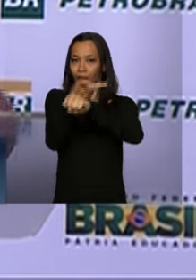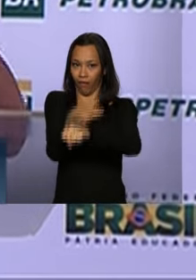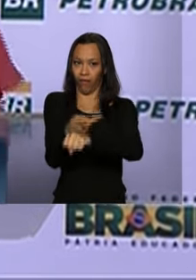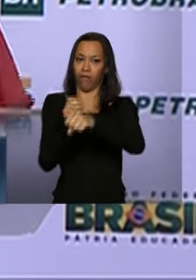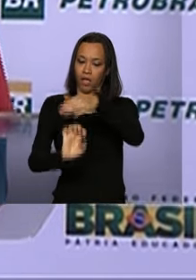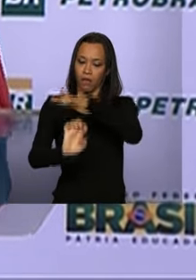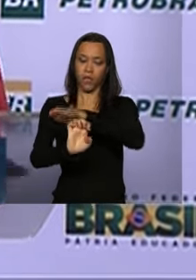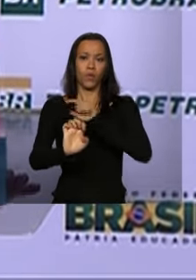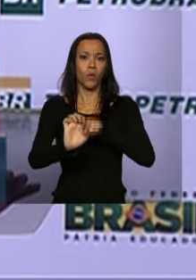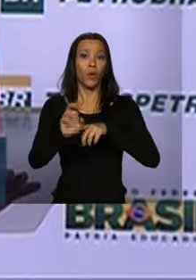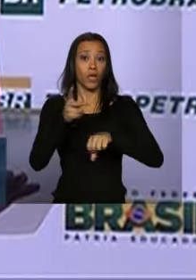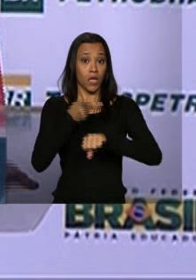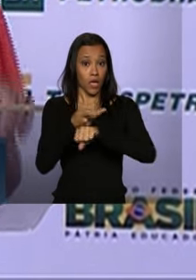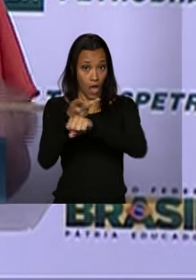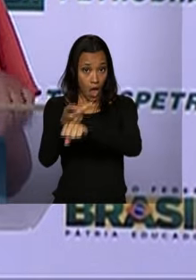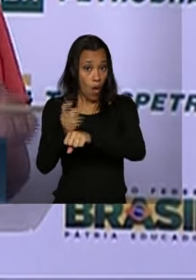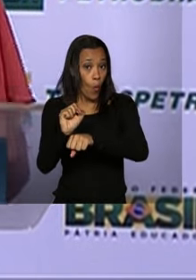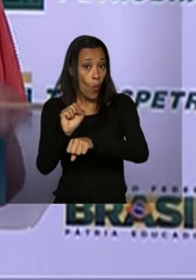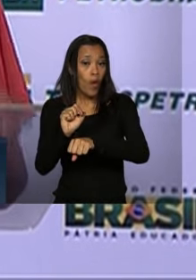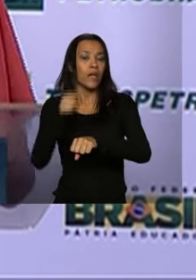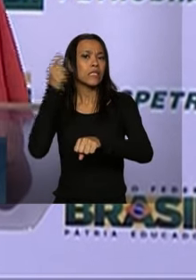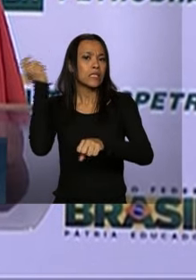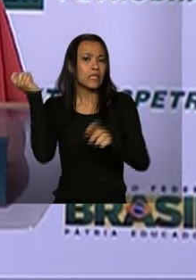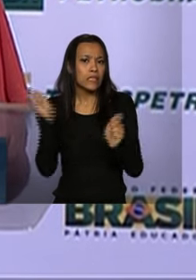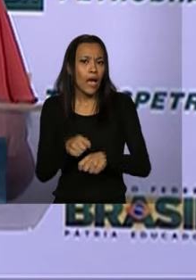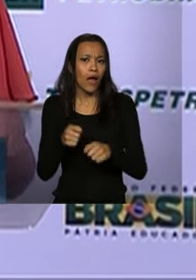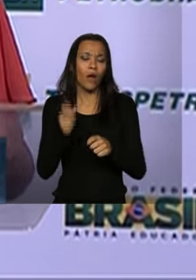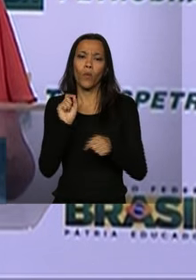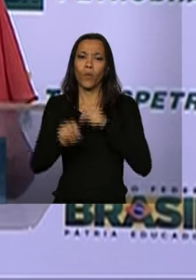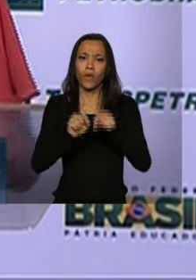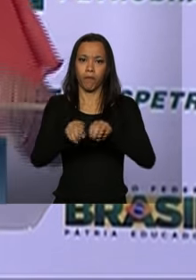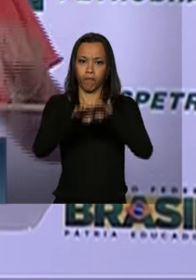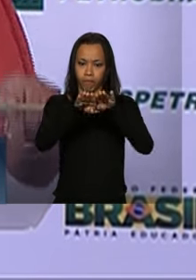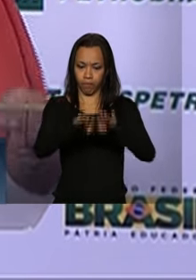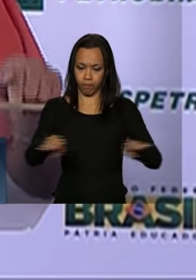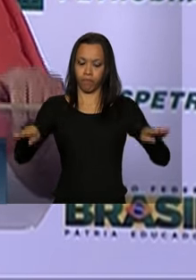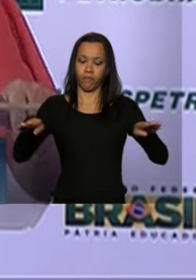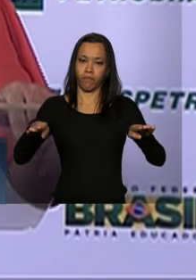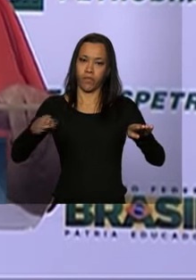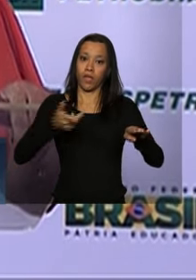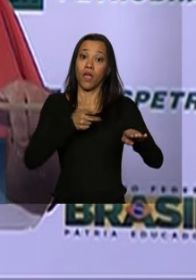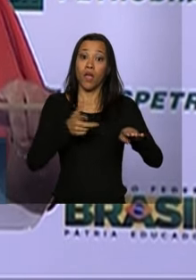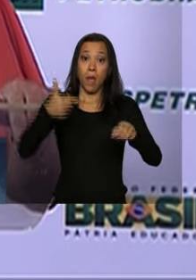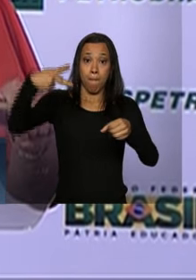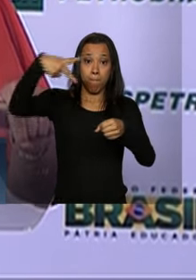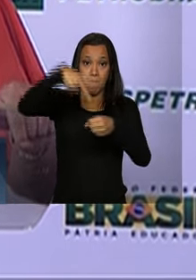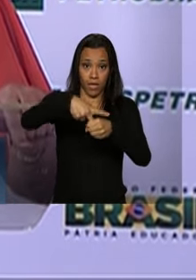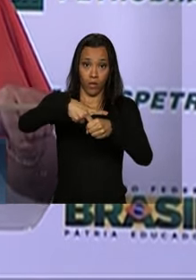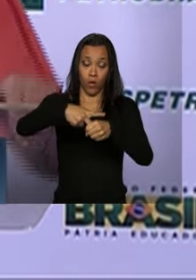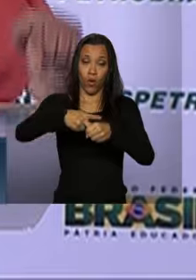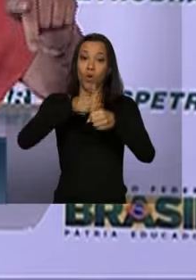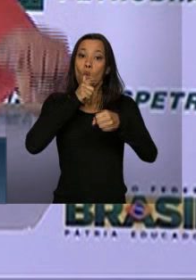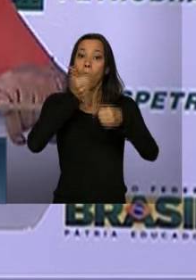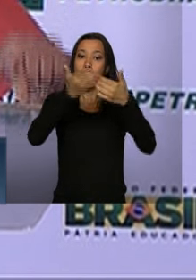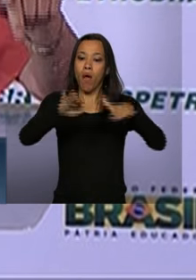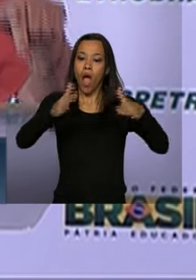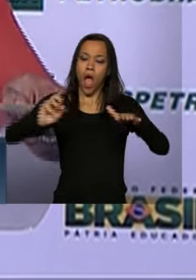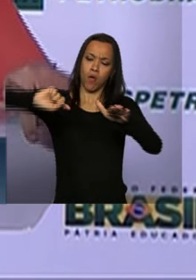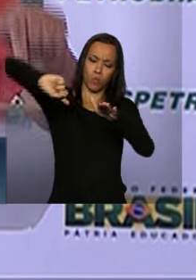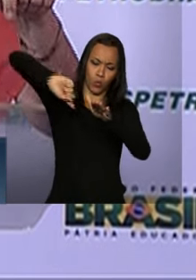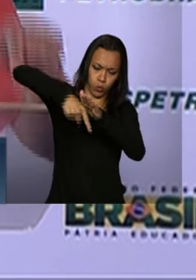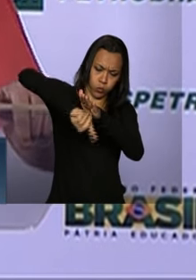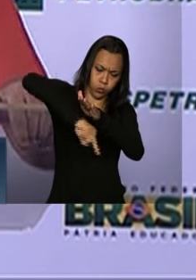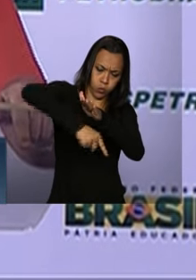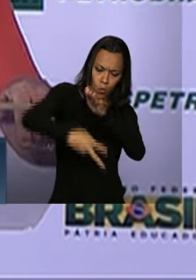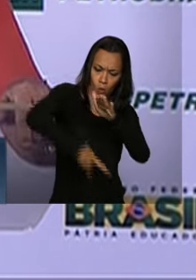Oscar? Ter sido capaz de extrair petróleo de uma profundidade